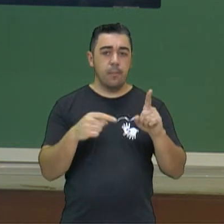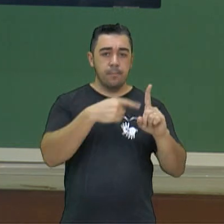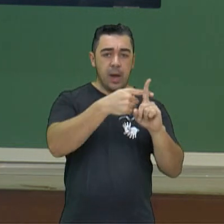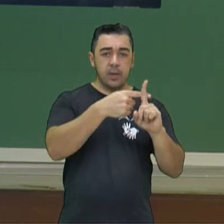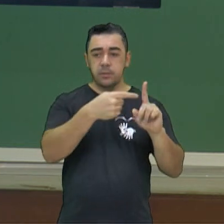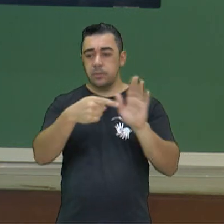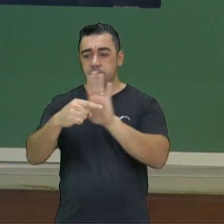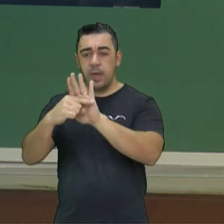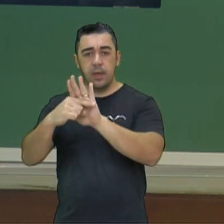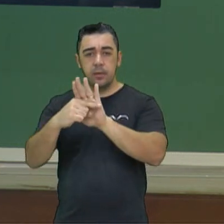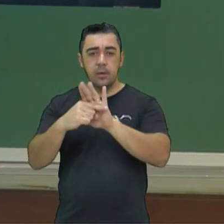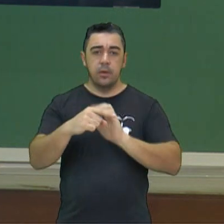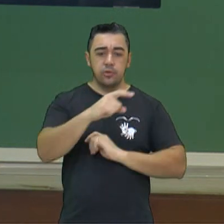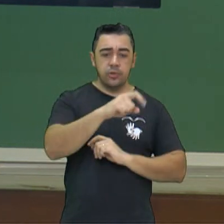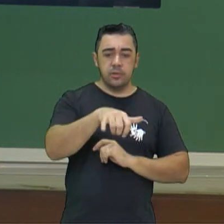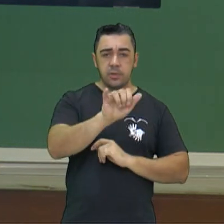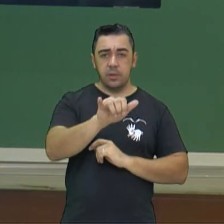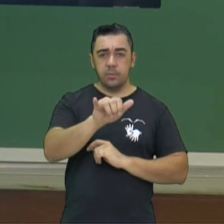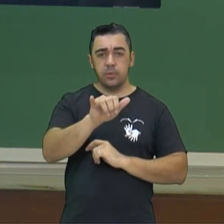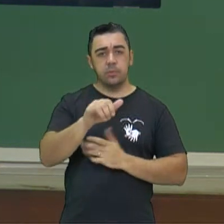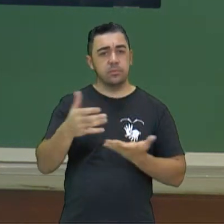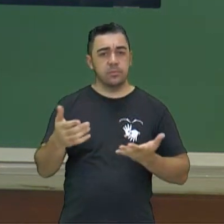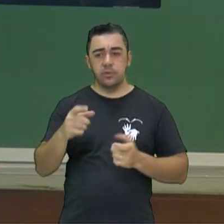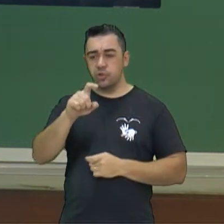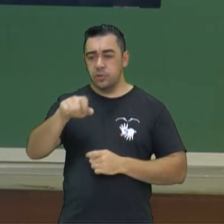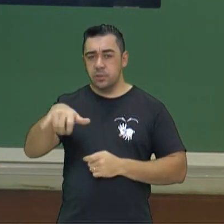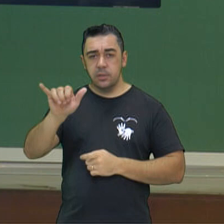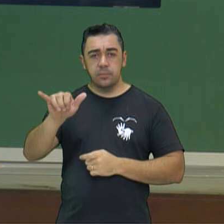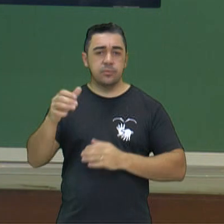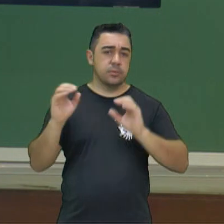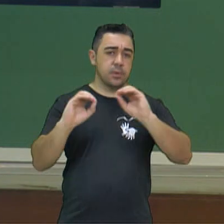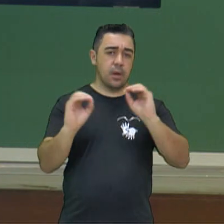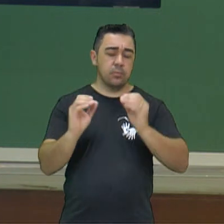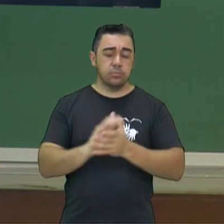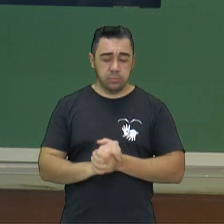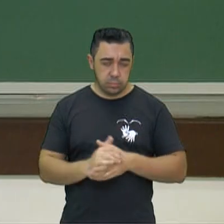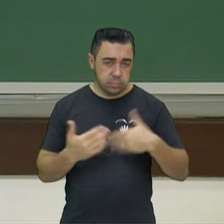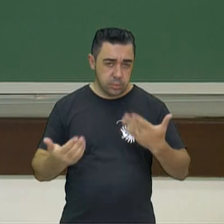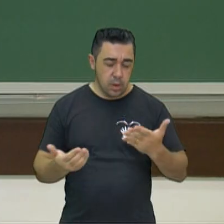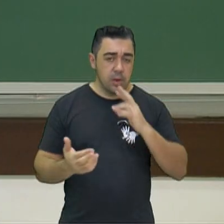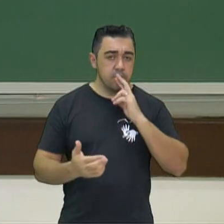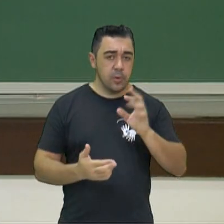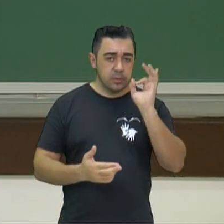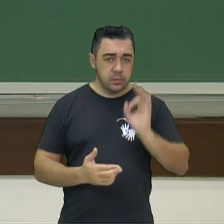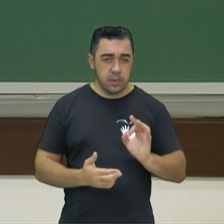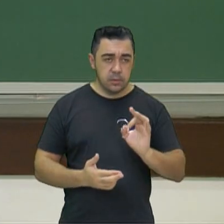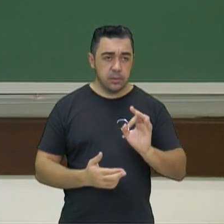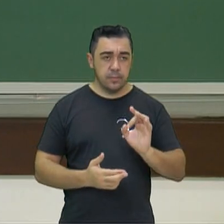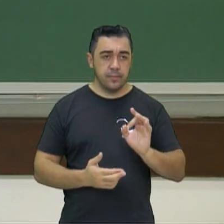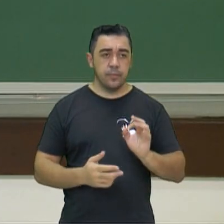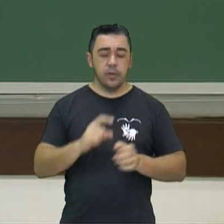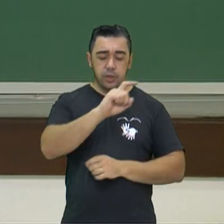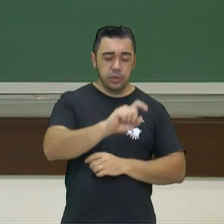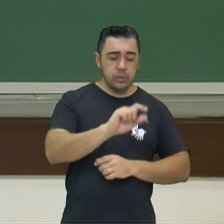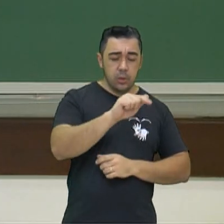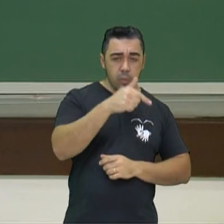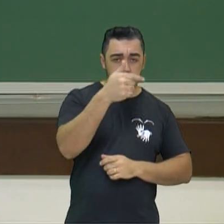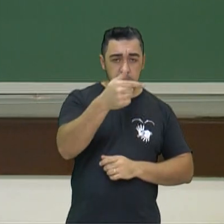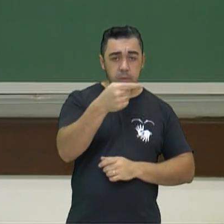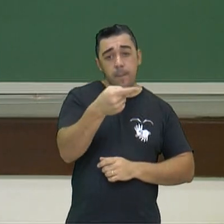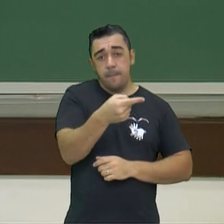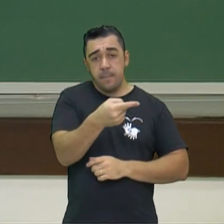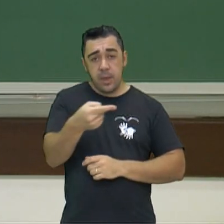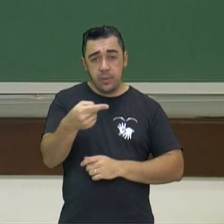vai ficar mais x com menos xy é zero. Então, a resposta x vezes x, x ao